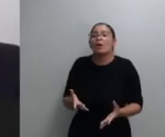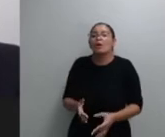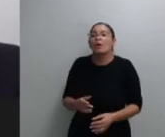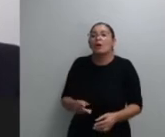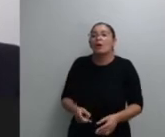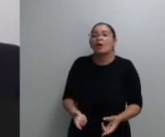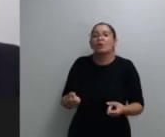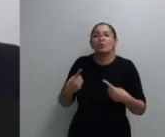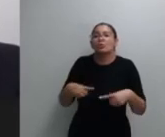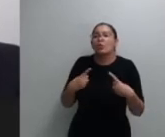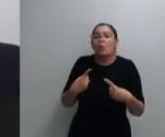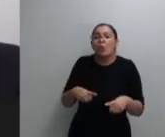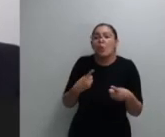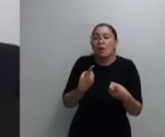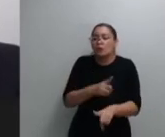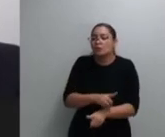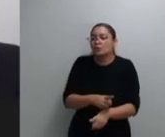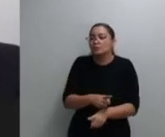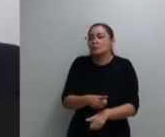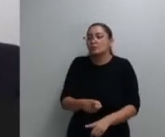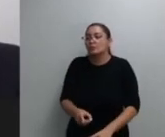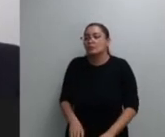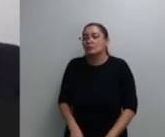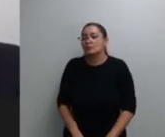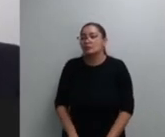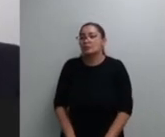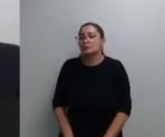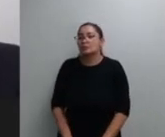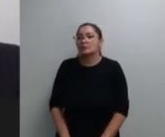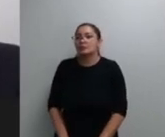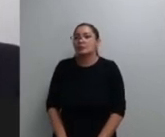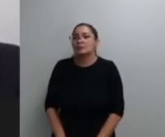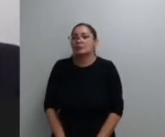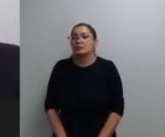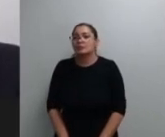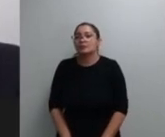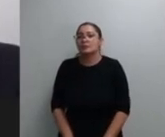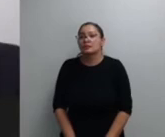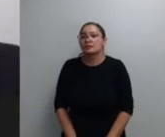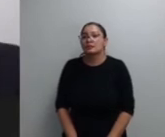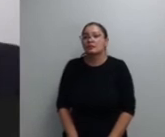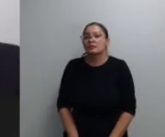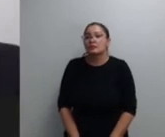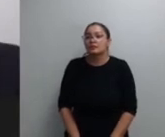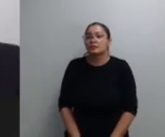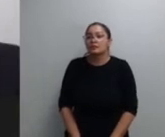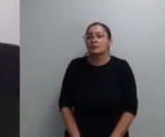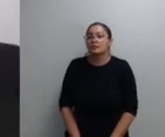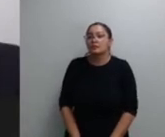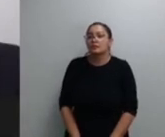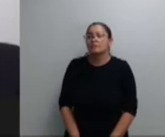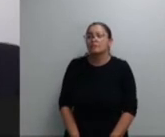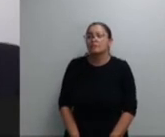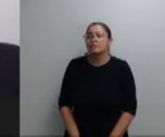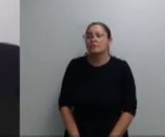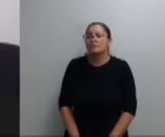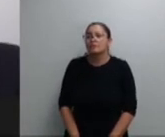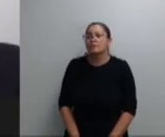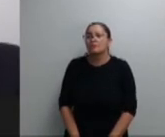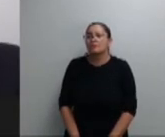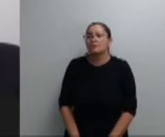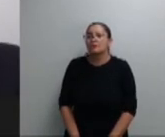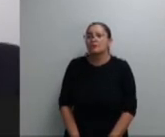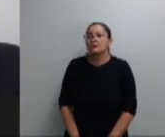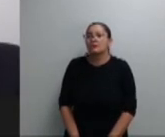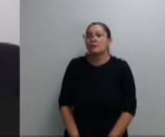puderam falar ou trazer documentos e tal e a defesa dele que ele acha que é defesa oral não pode ser